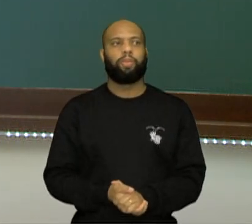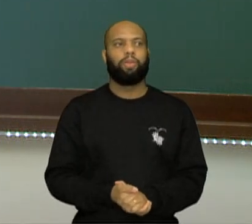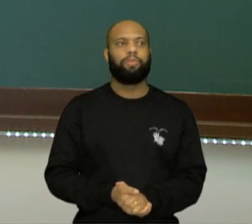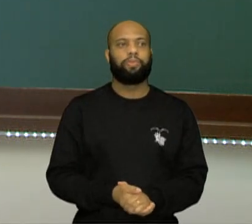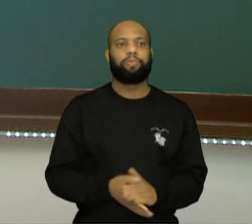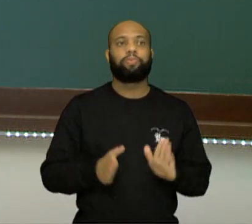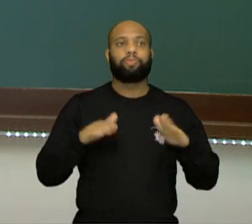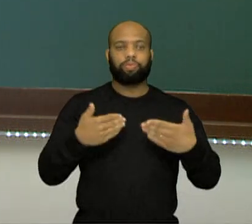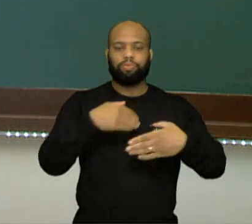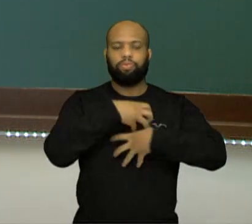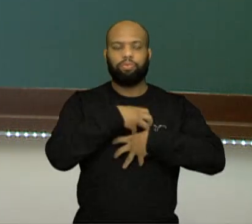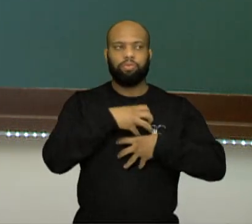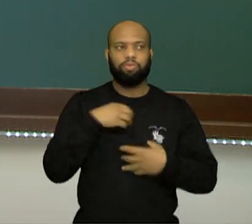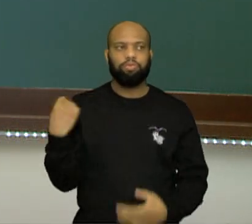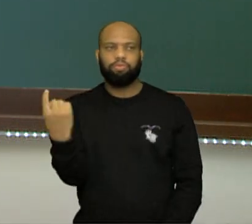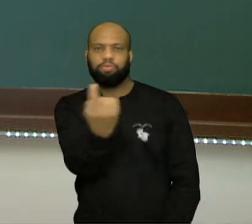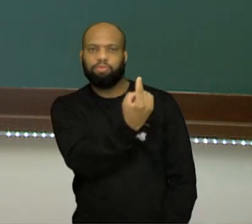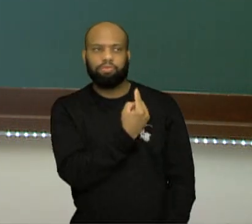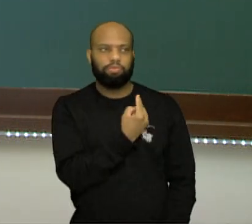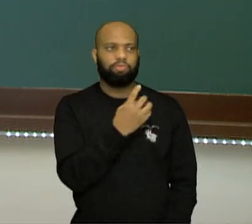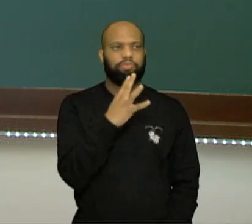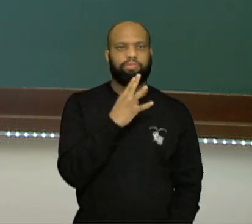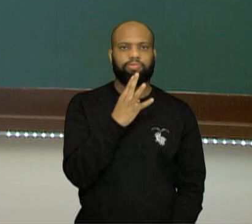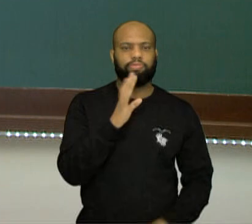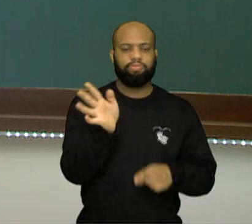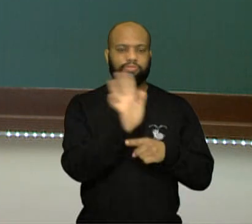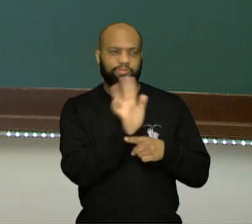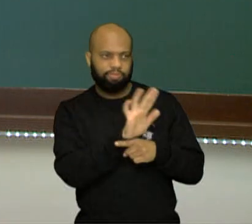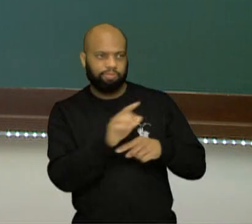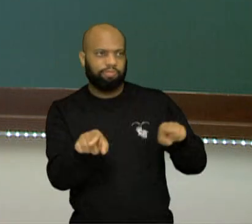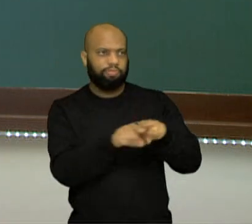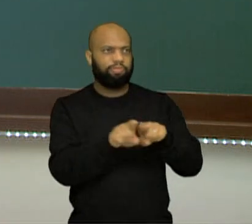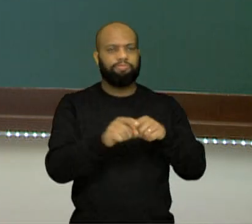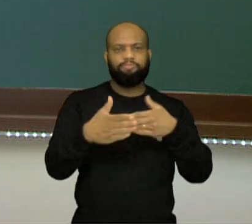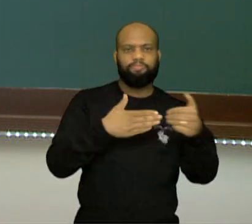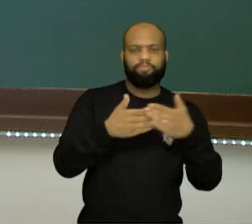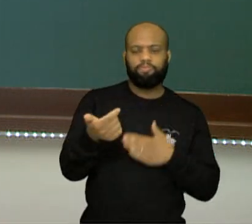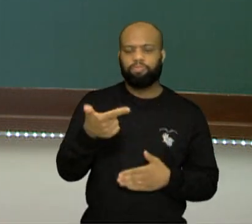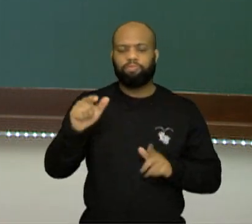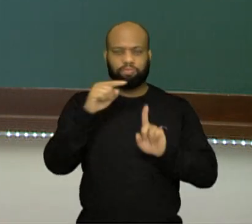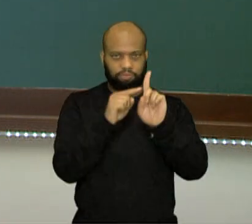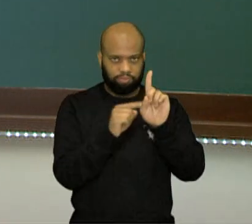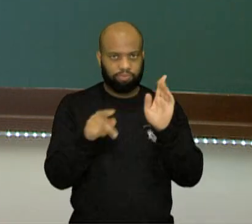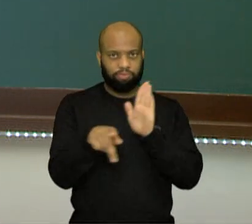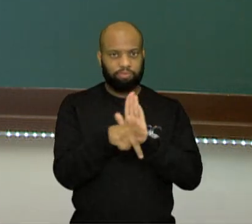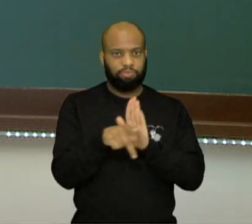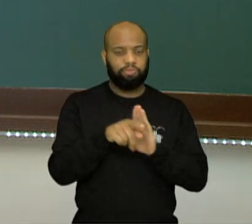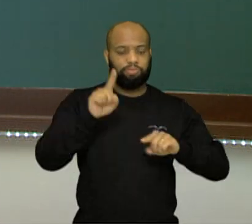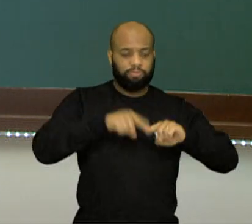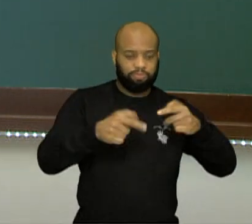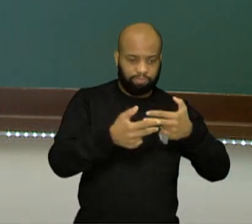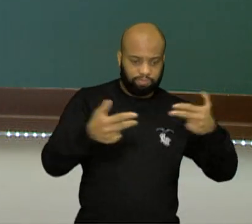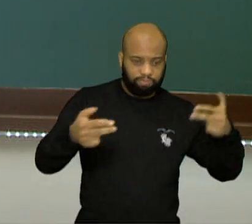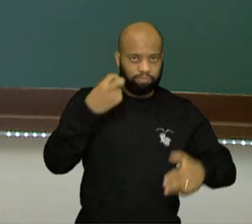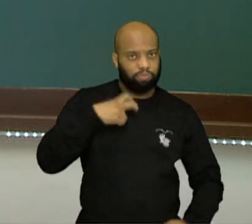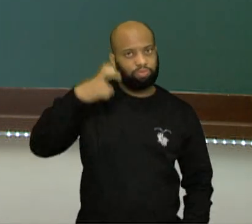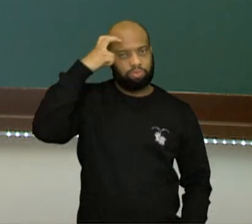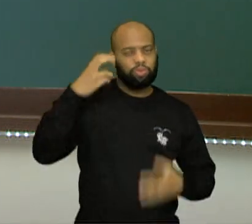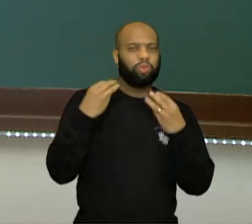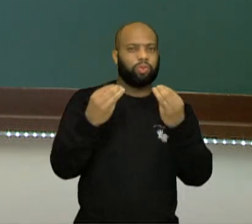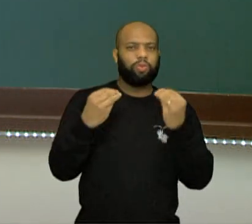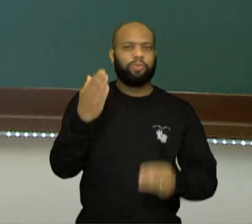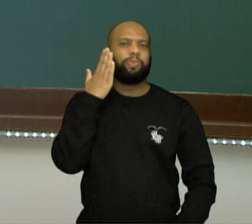Uma maneira de nós nós conhecermos os filmes ou qualquer outro tipo de bem cultural, produto cultural, como é que eu vou saber,